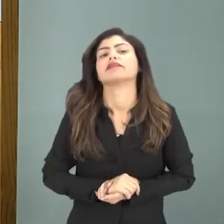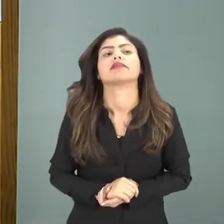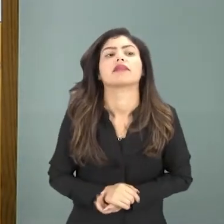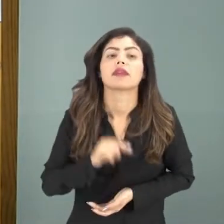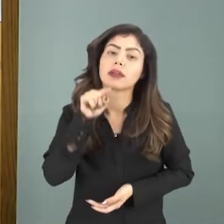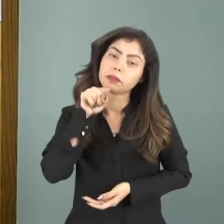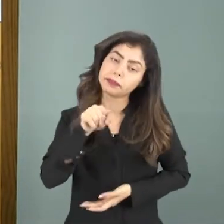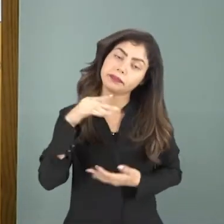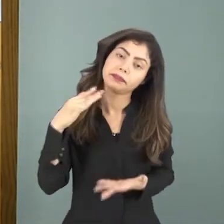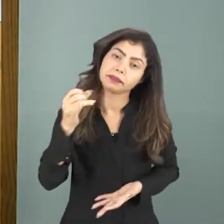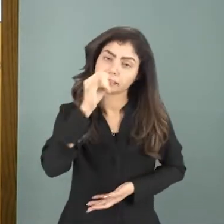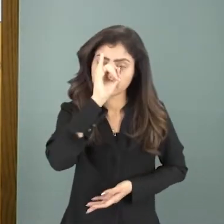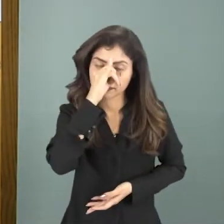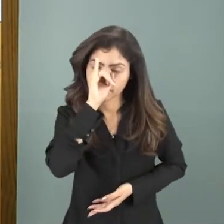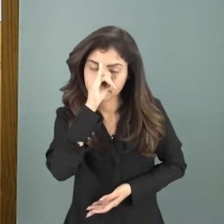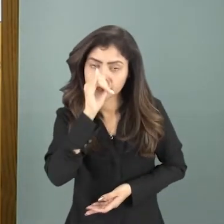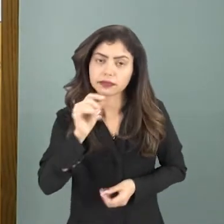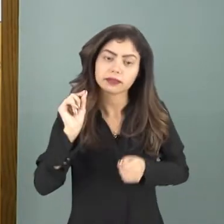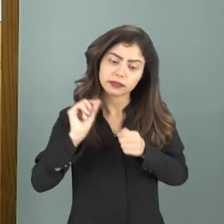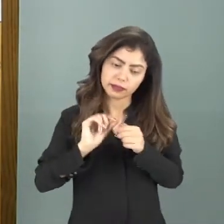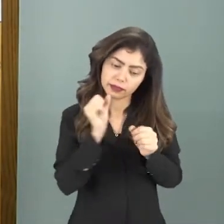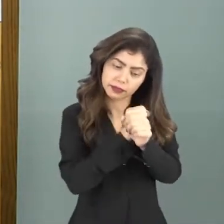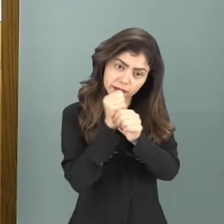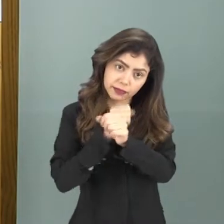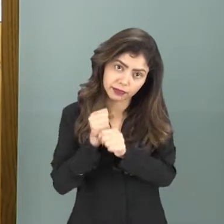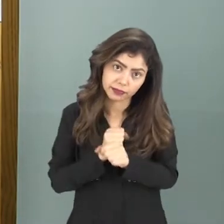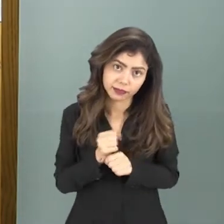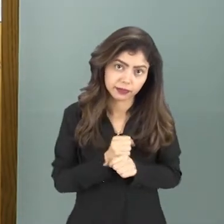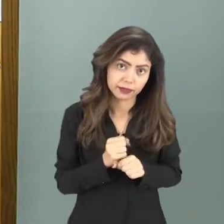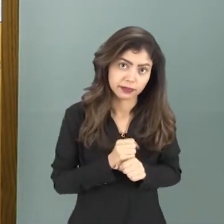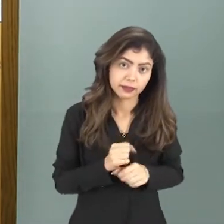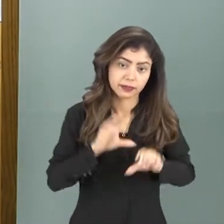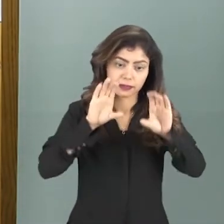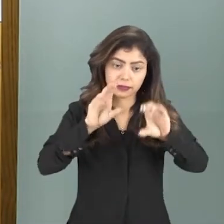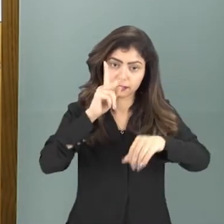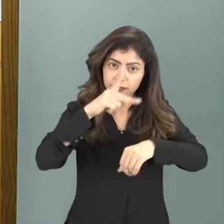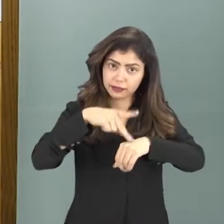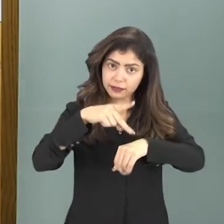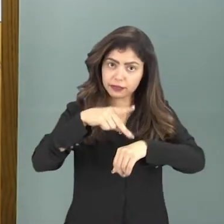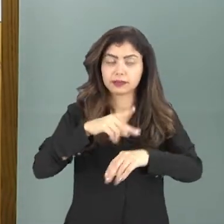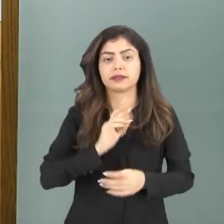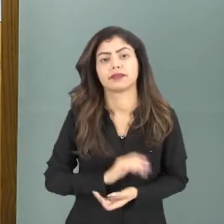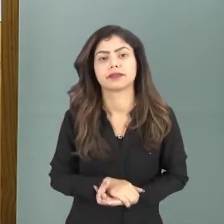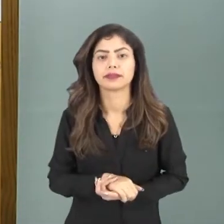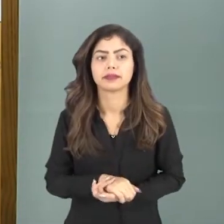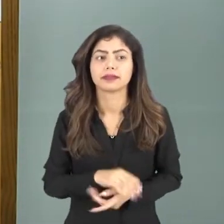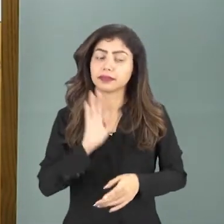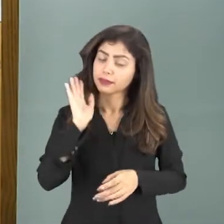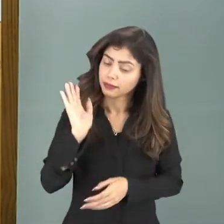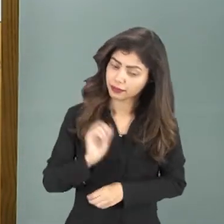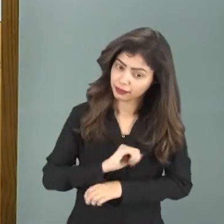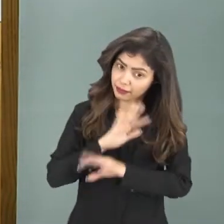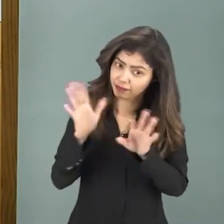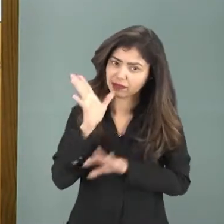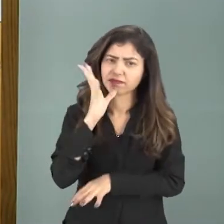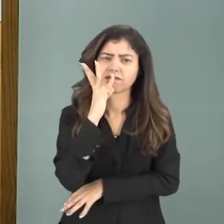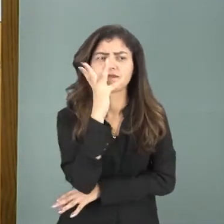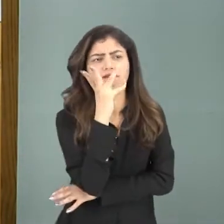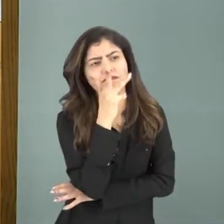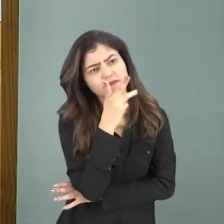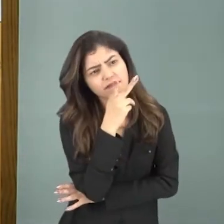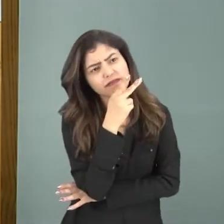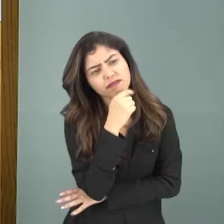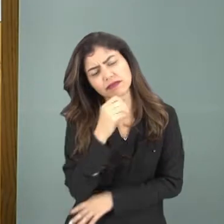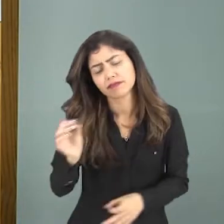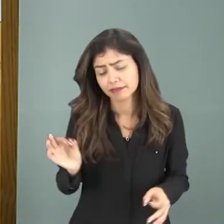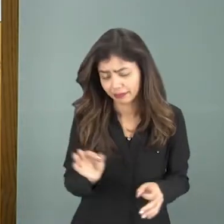resistente. E assim o porquinho construiu a sua casa com tijolo. Claro que esta construção demorou